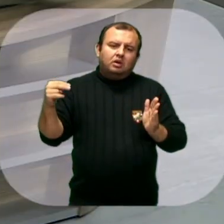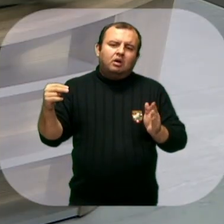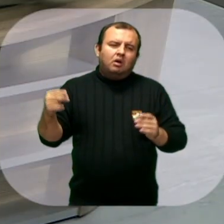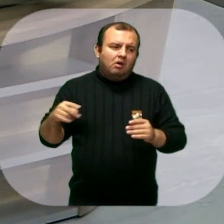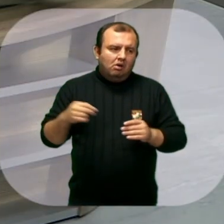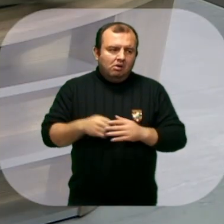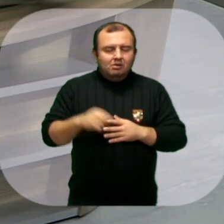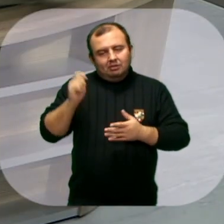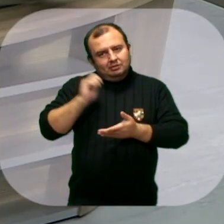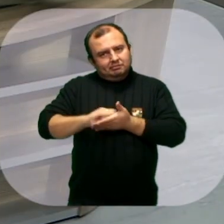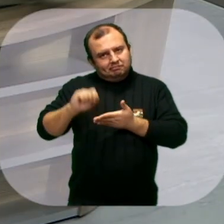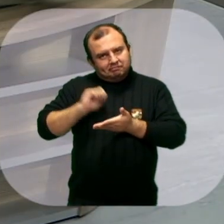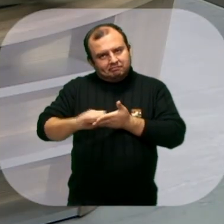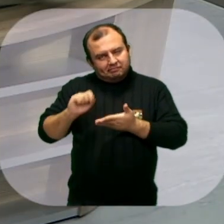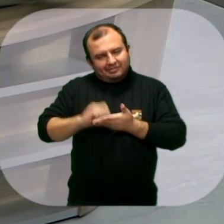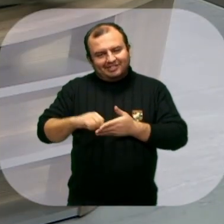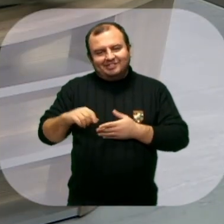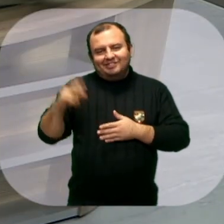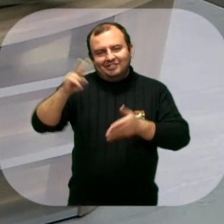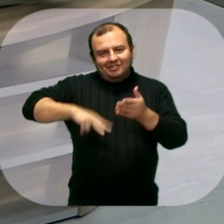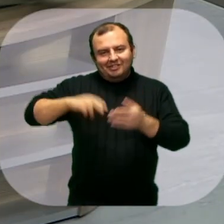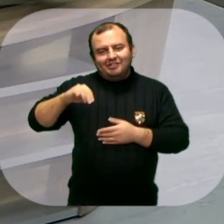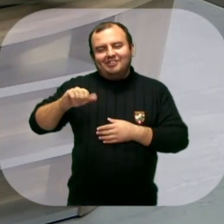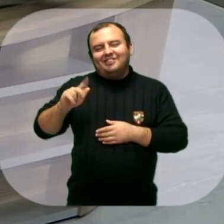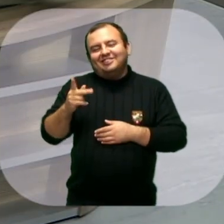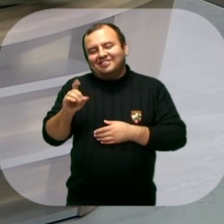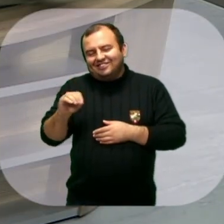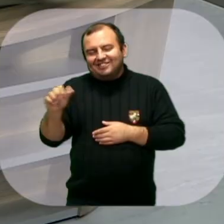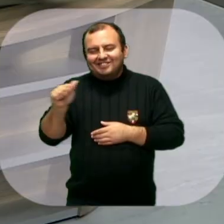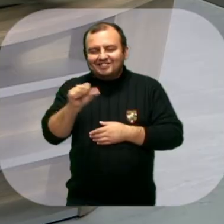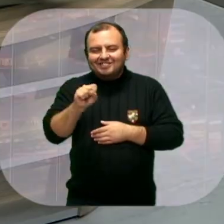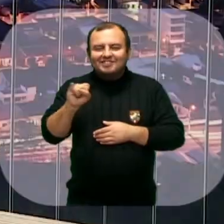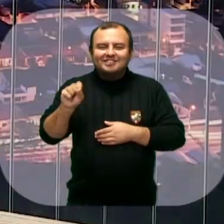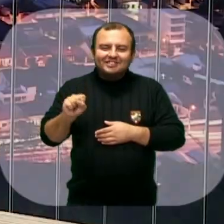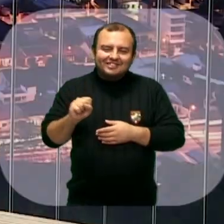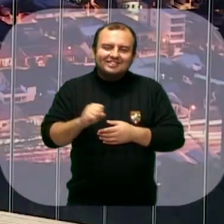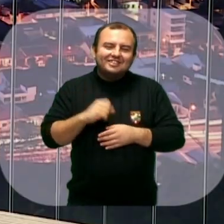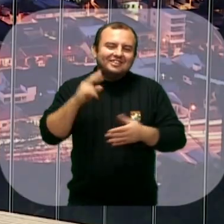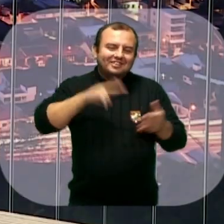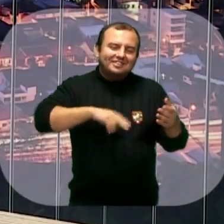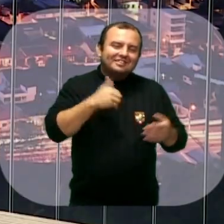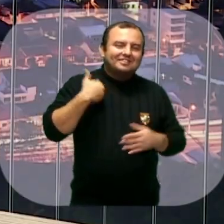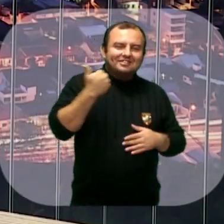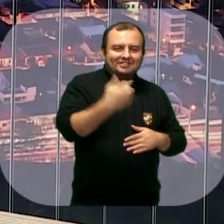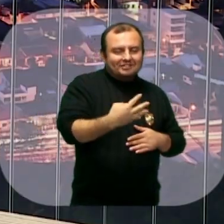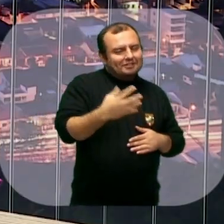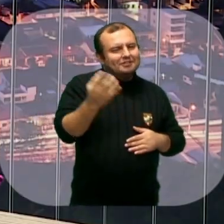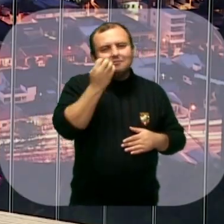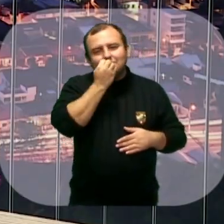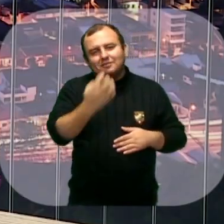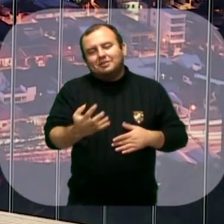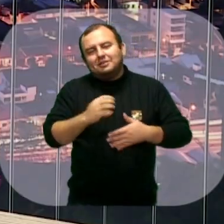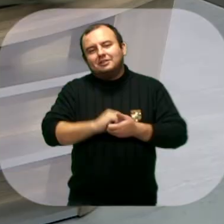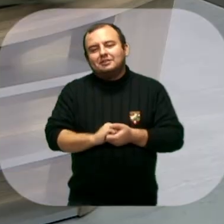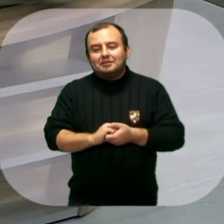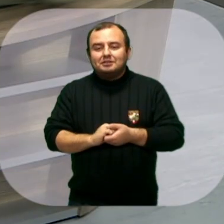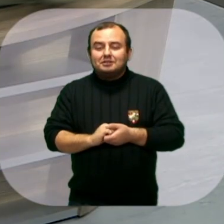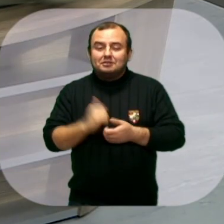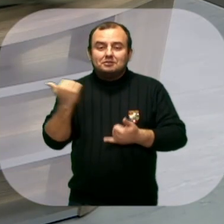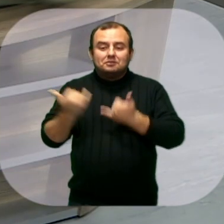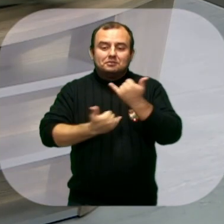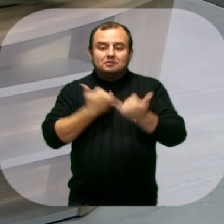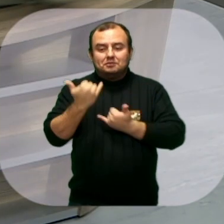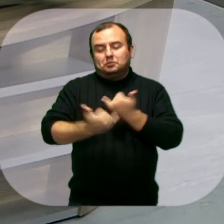para trabalho, eu tenho que ler Machado de Assis com 15 anos. Eu li com 14 e é bom, cara. Eu sempre brinco